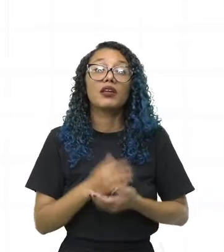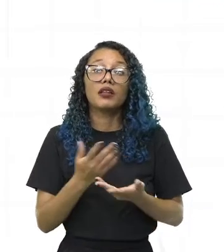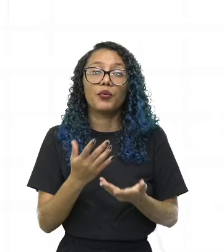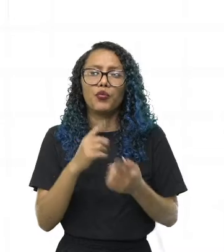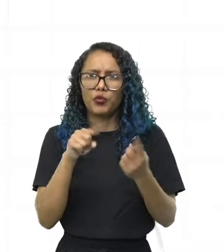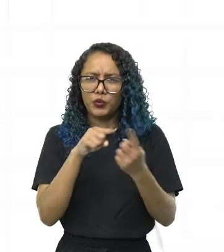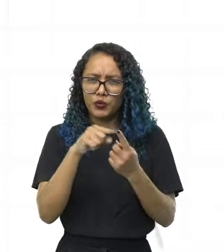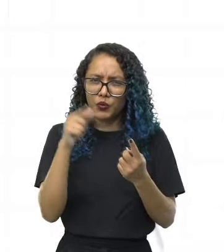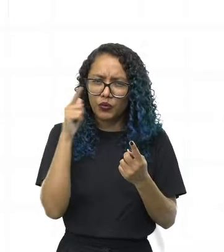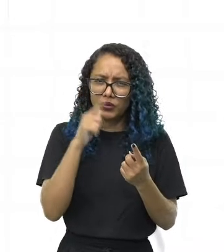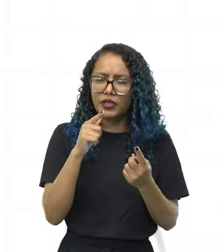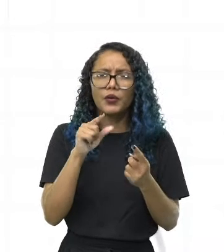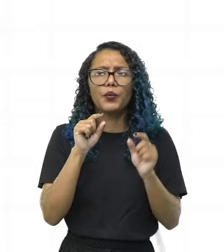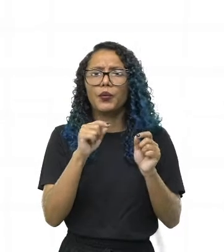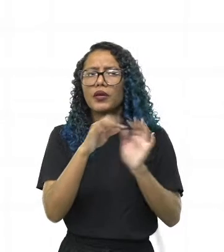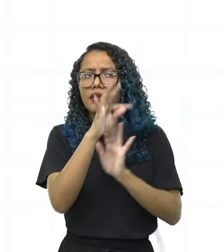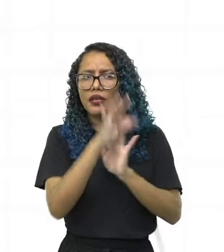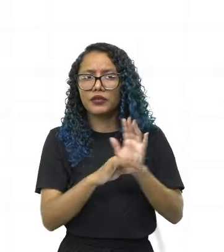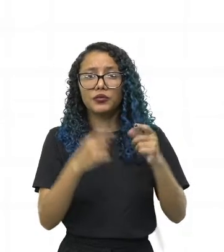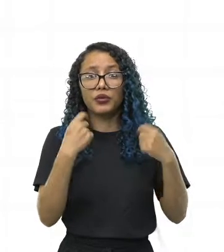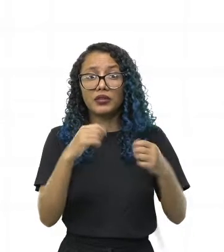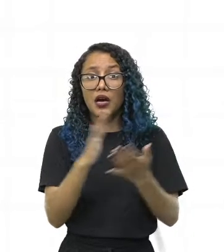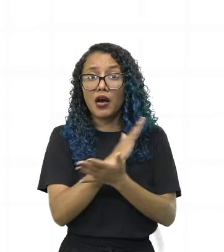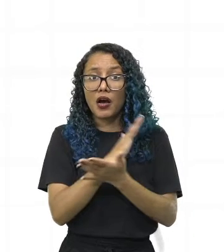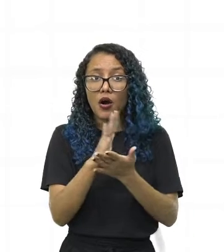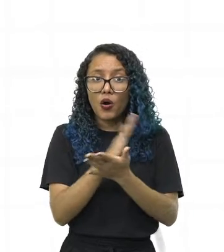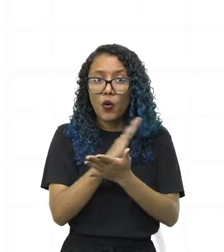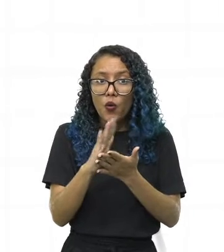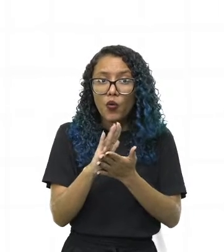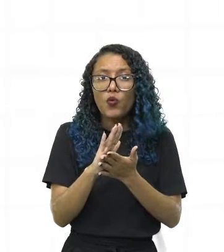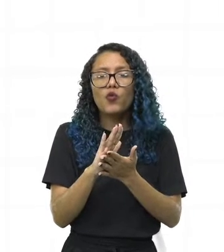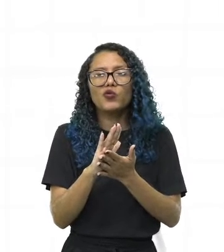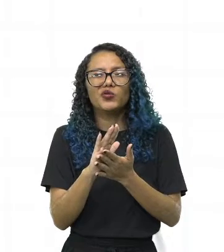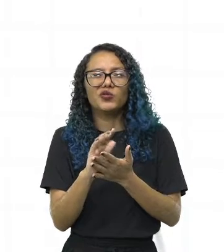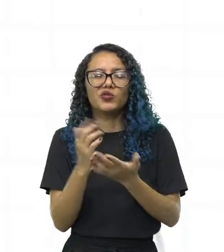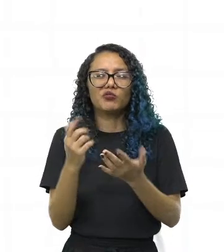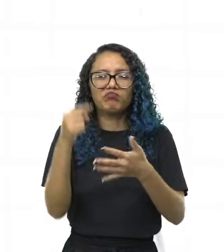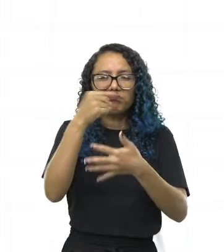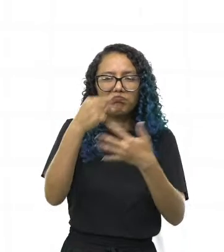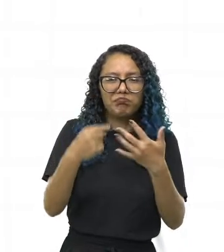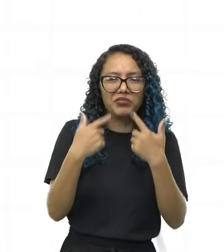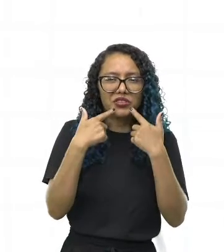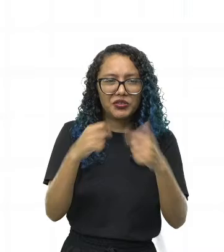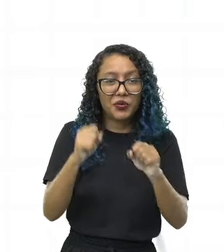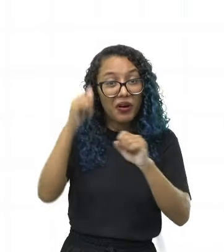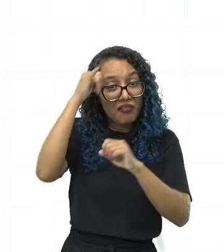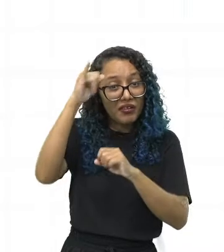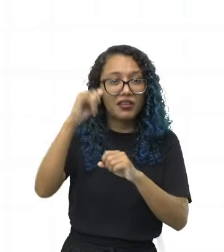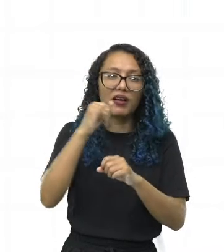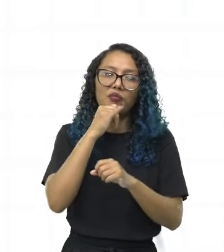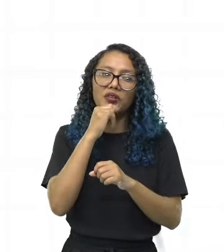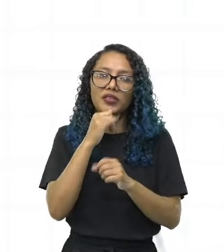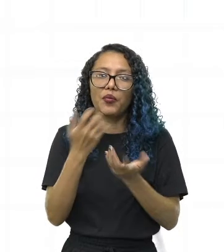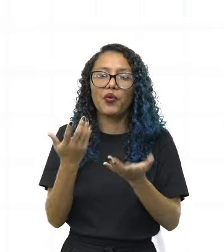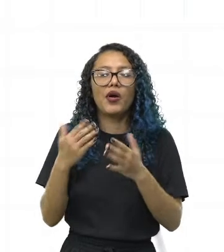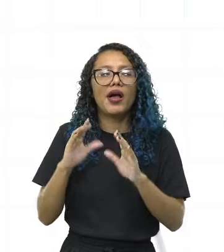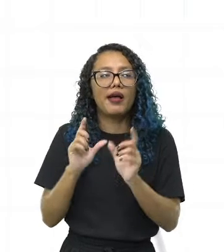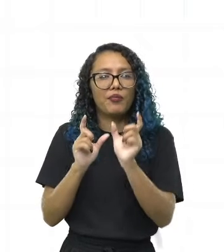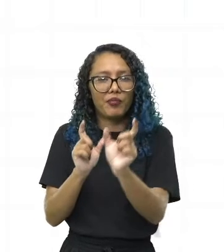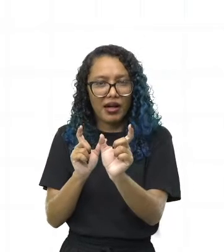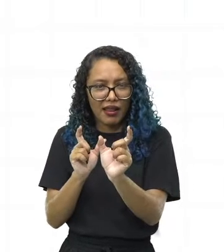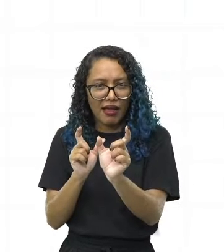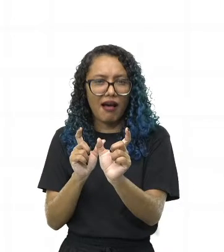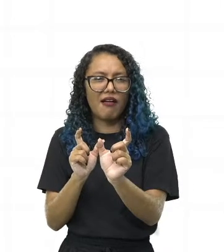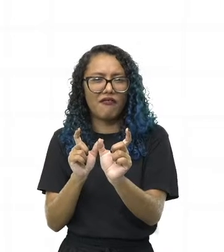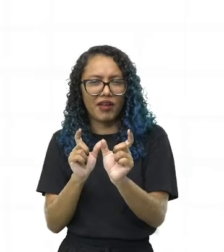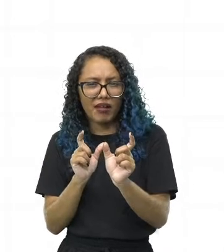objetivo, os textos precisam evitar alguns comportamentos linguísticos, como o uso de termos especializados ou